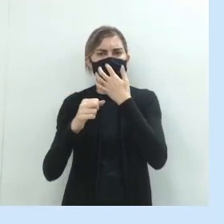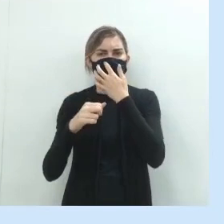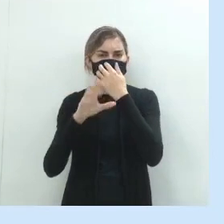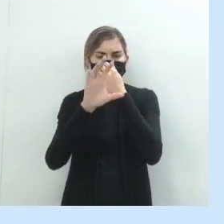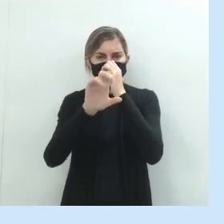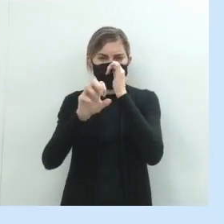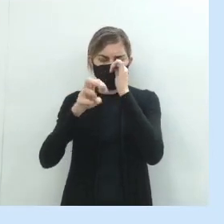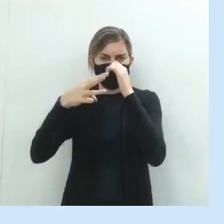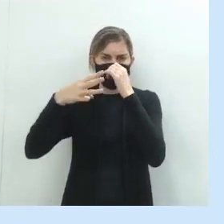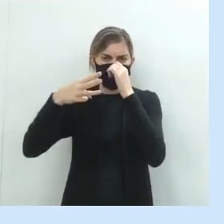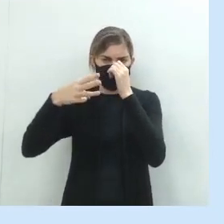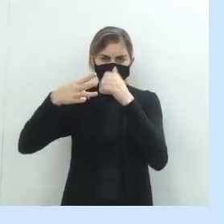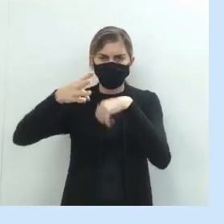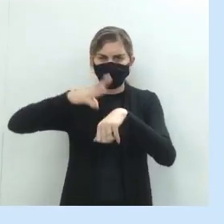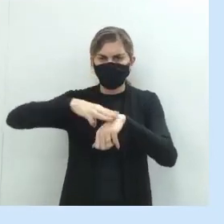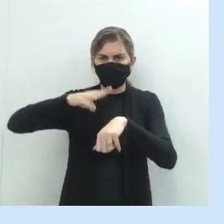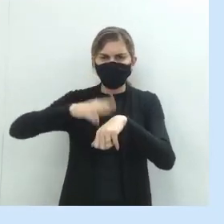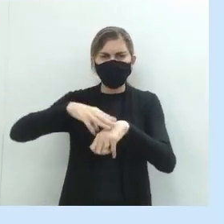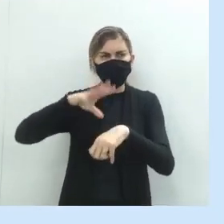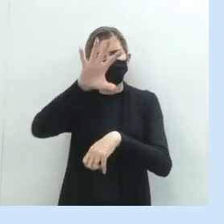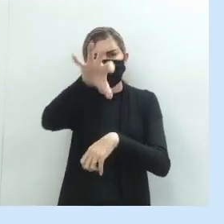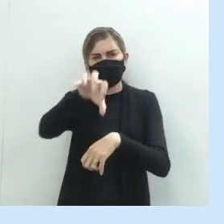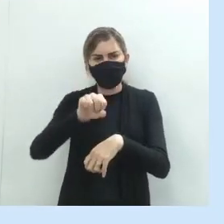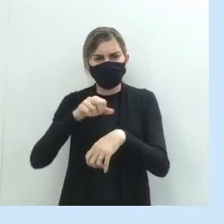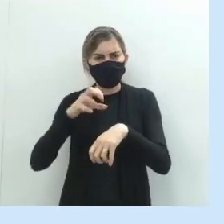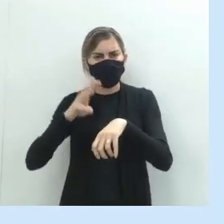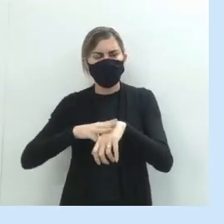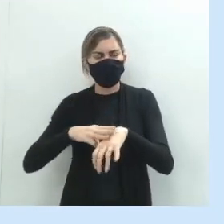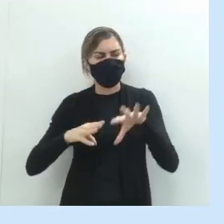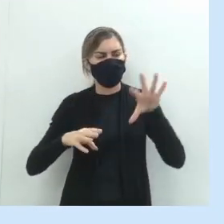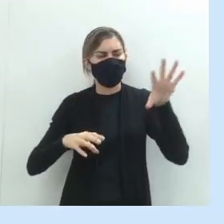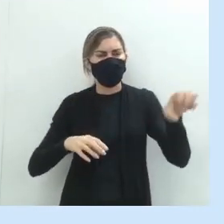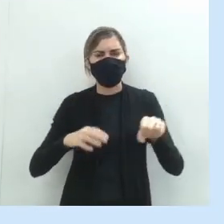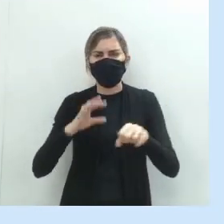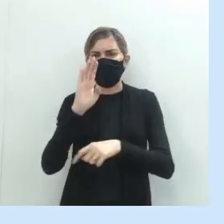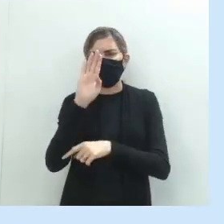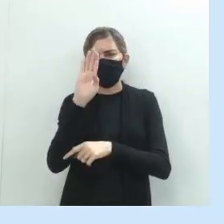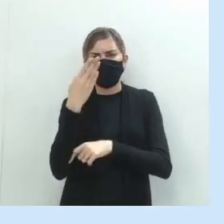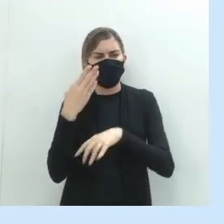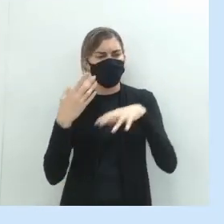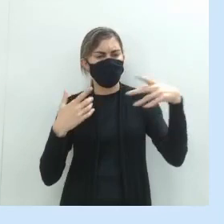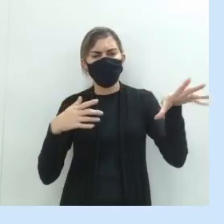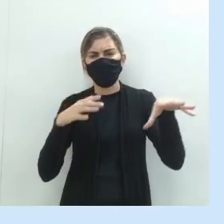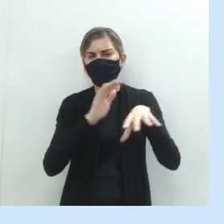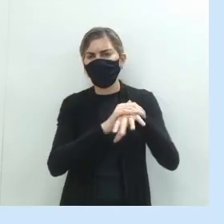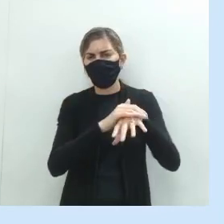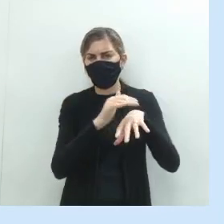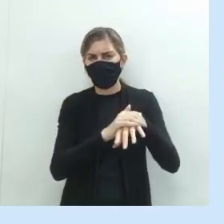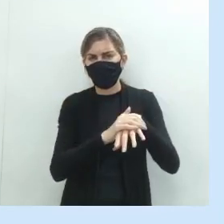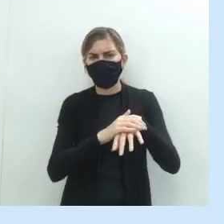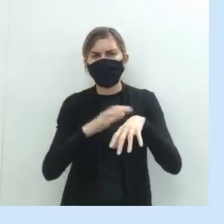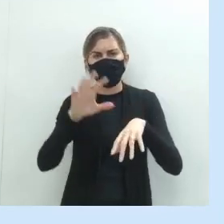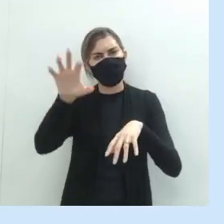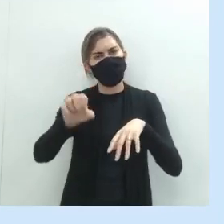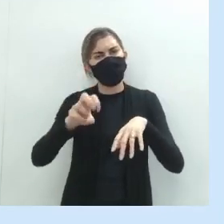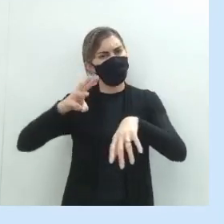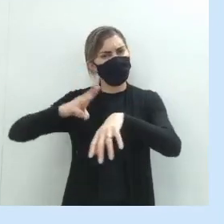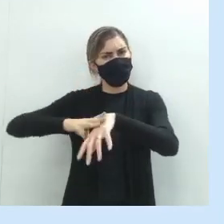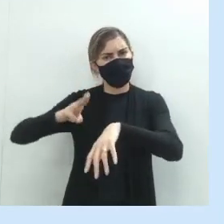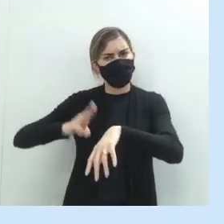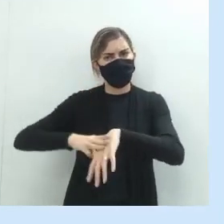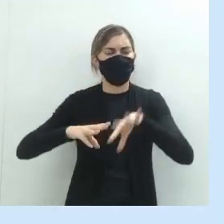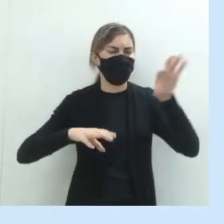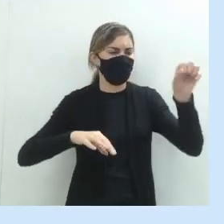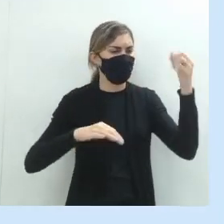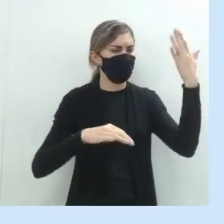de metal com uma mão e uma peça de madeira com a outra mão. Eu pego o metal e